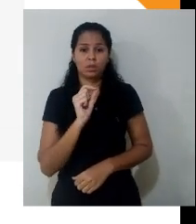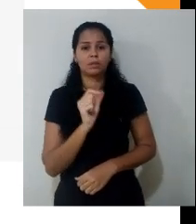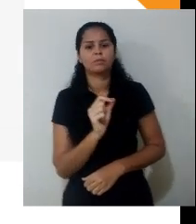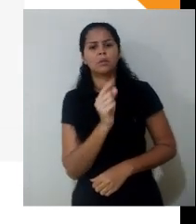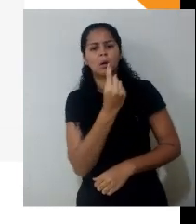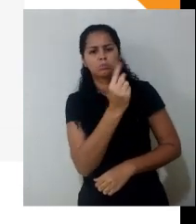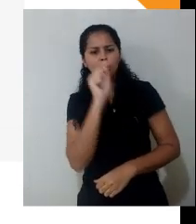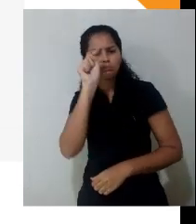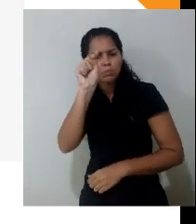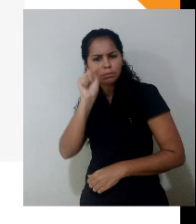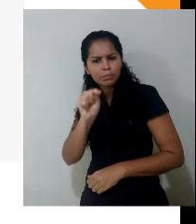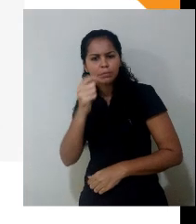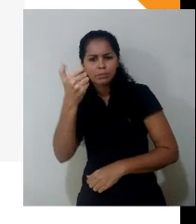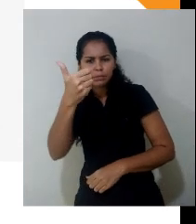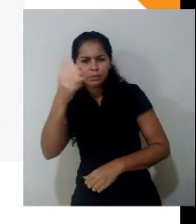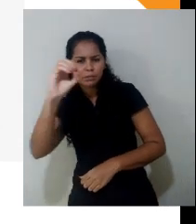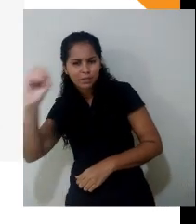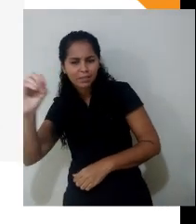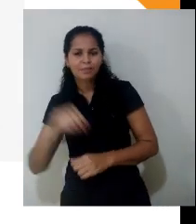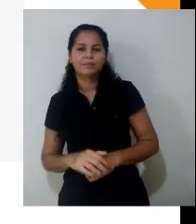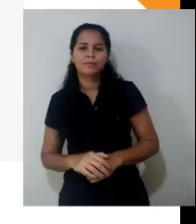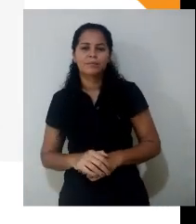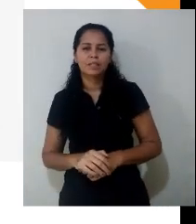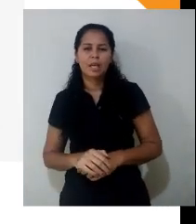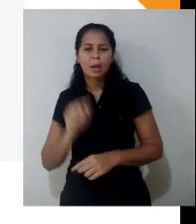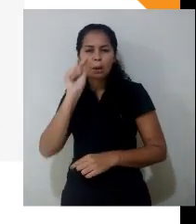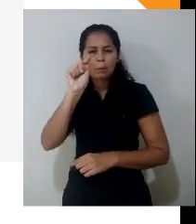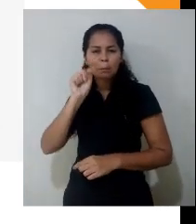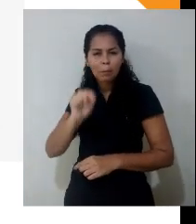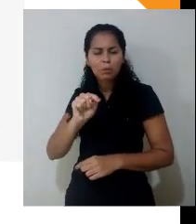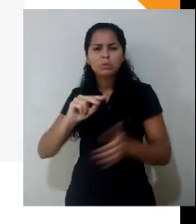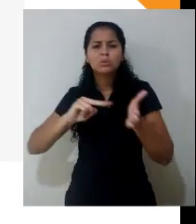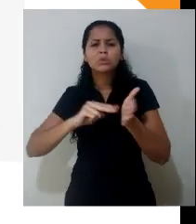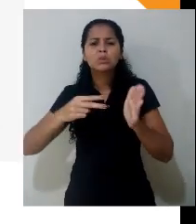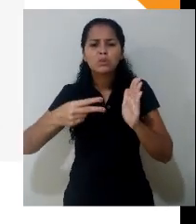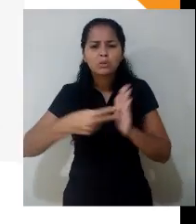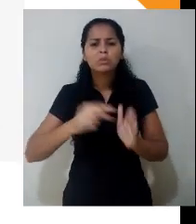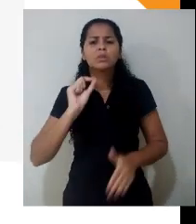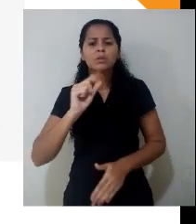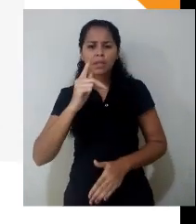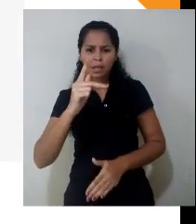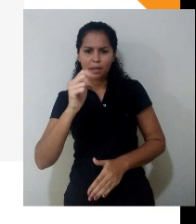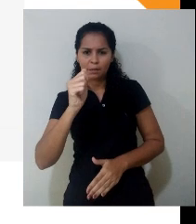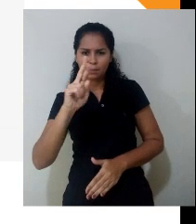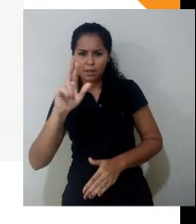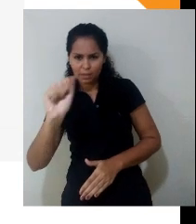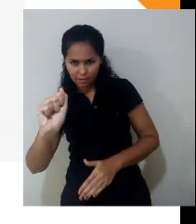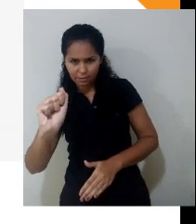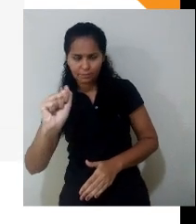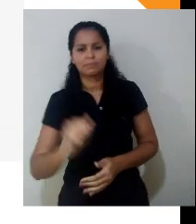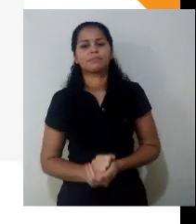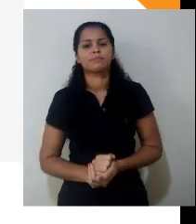gente representava razões. Esses dois pontos a gente lê para. Então, aí, como eu já disse, a escala